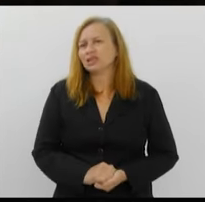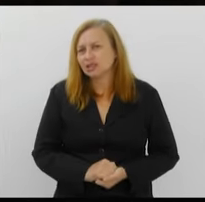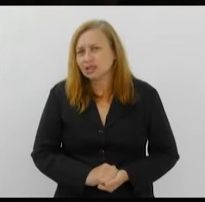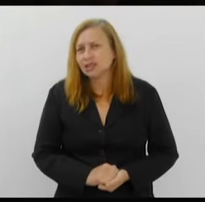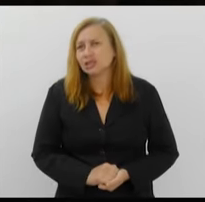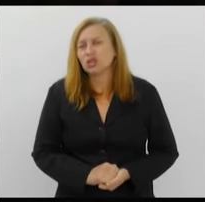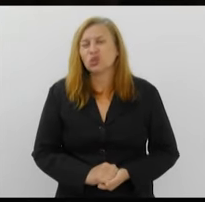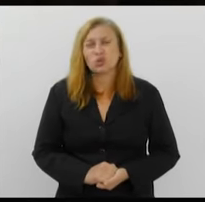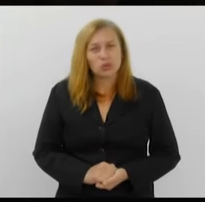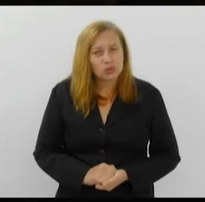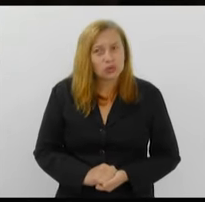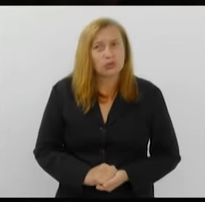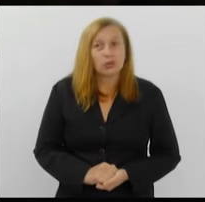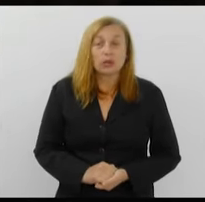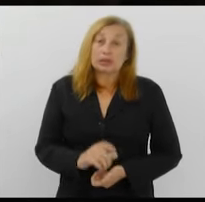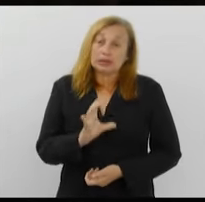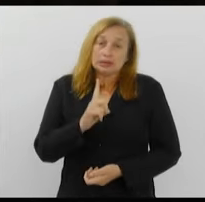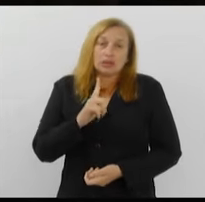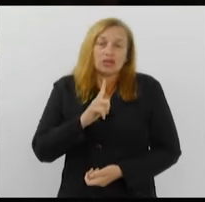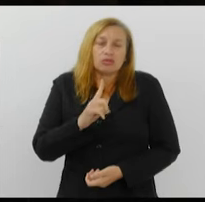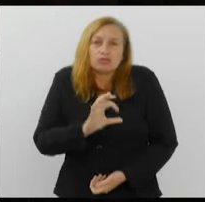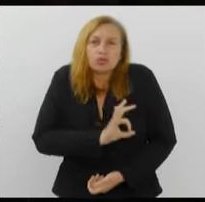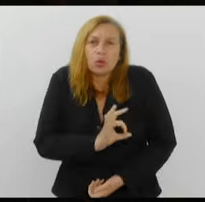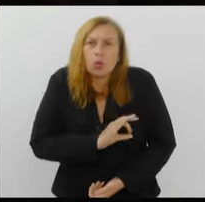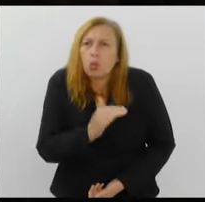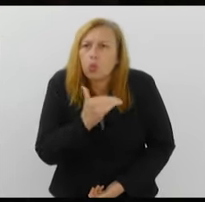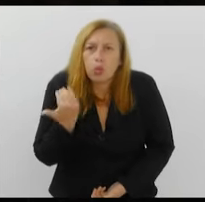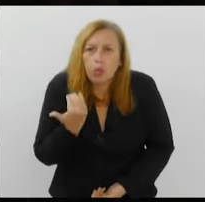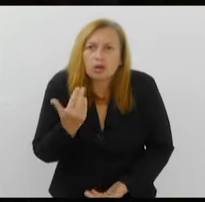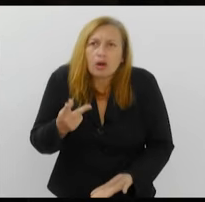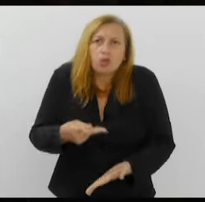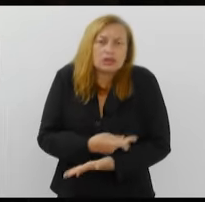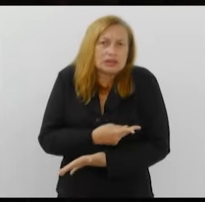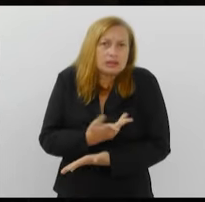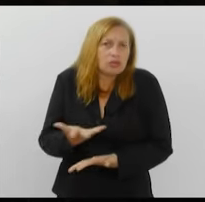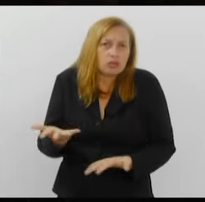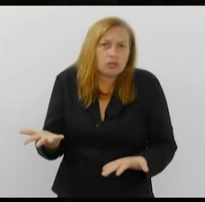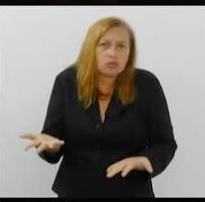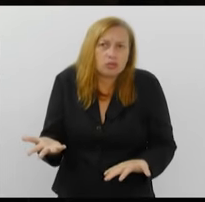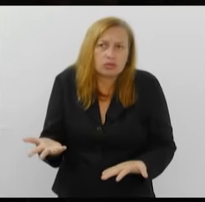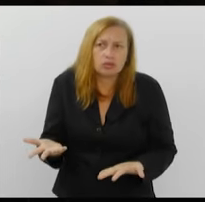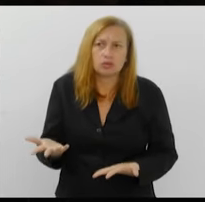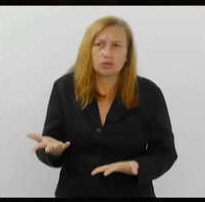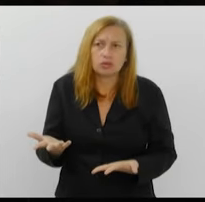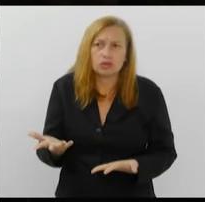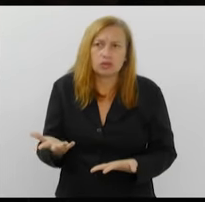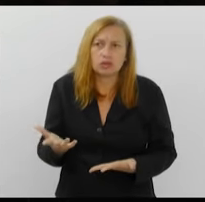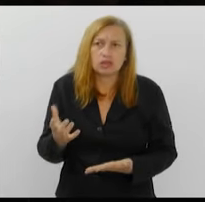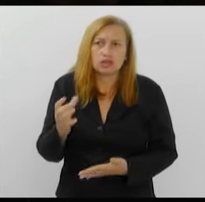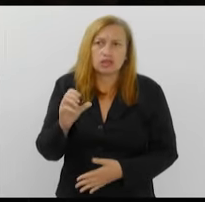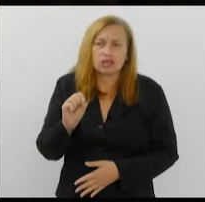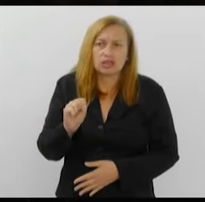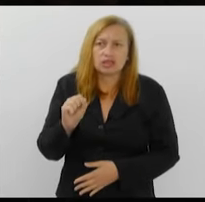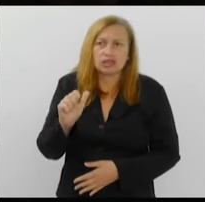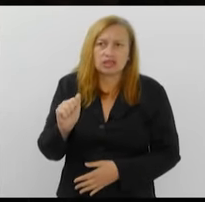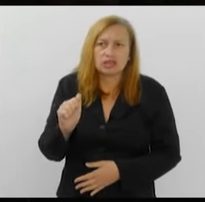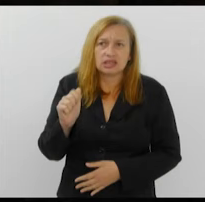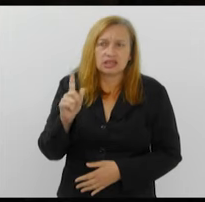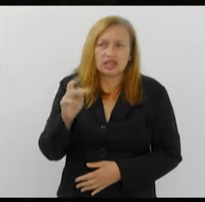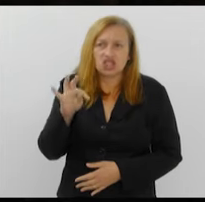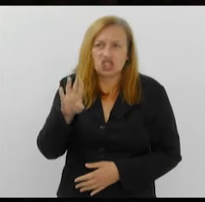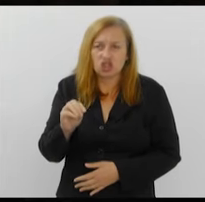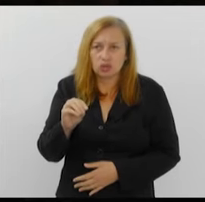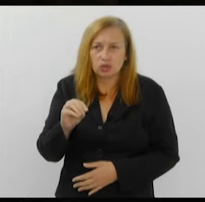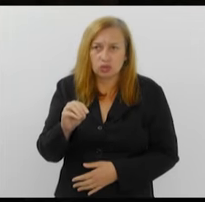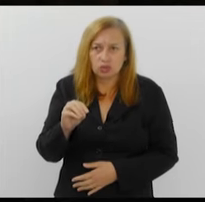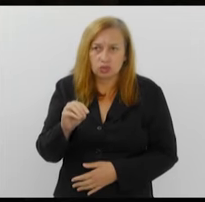quando nós temos um policial morto, como aconteceu com o sargento Jorge Henrique Galdino Cruz,